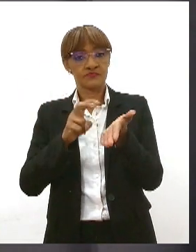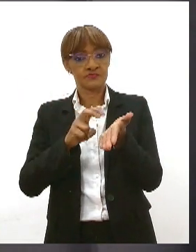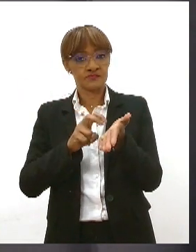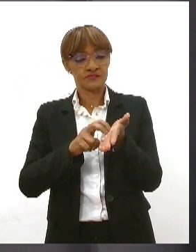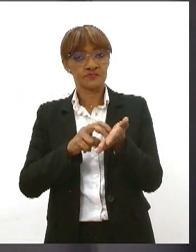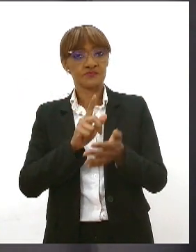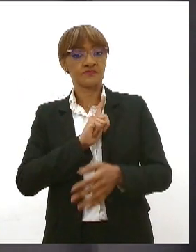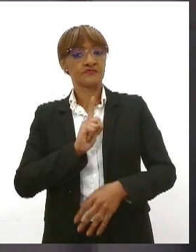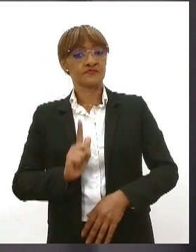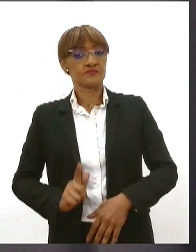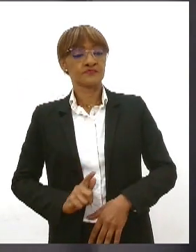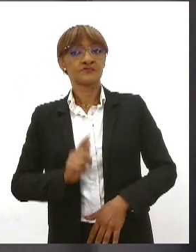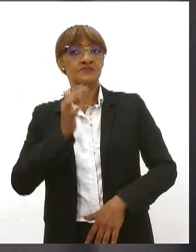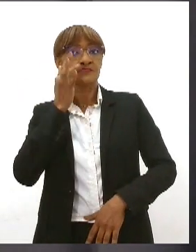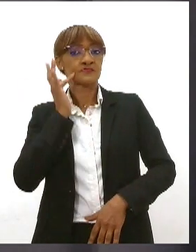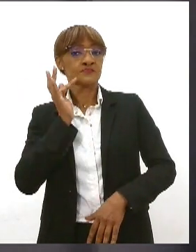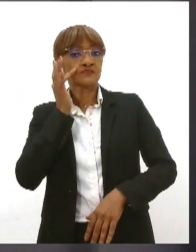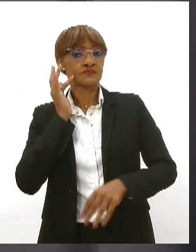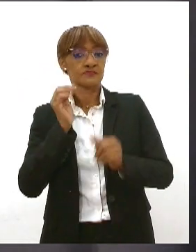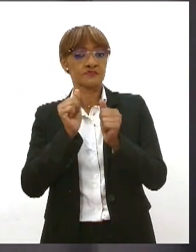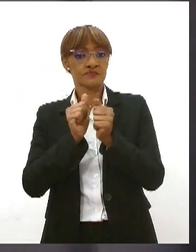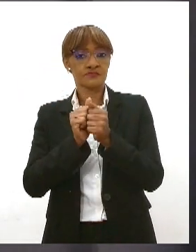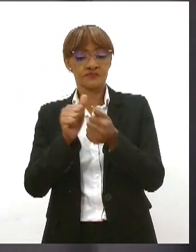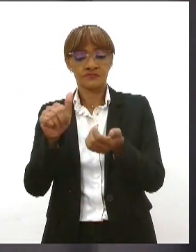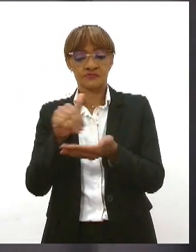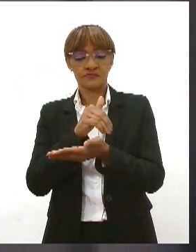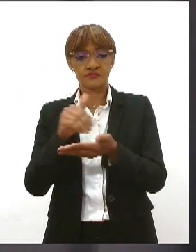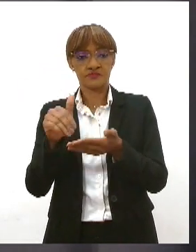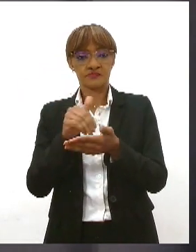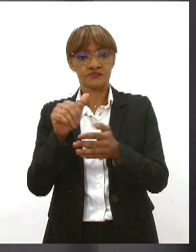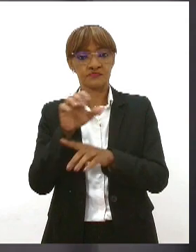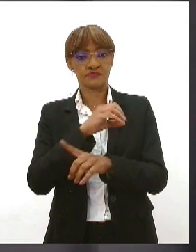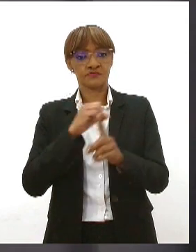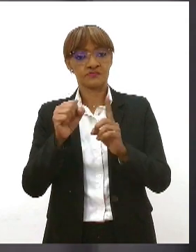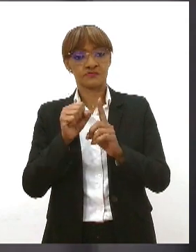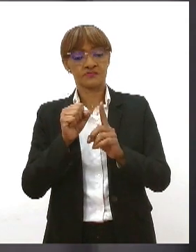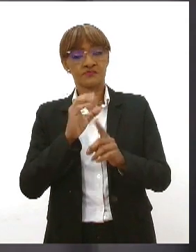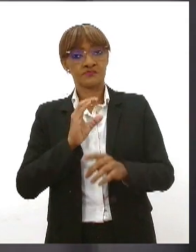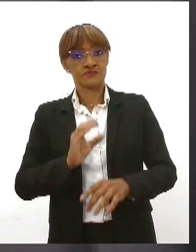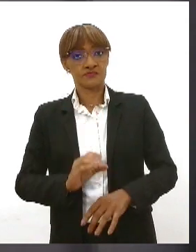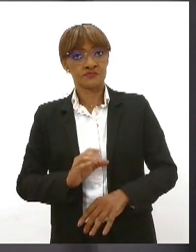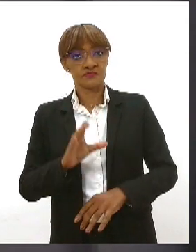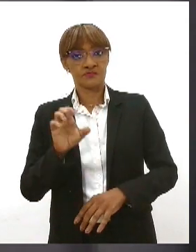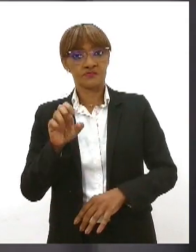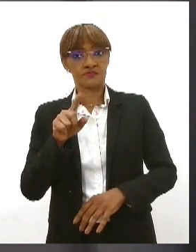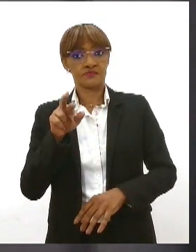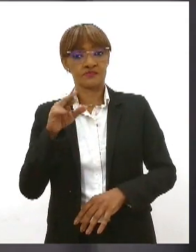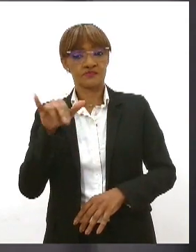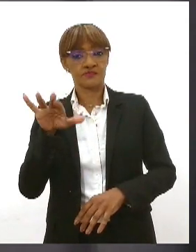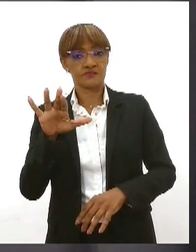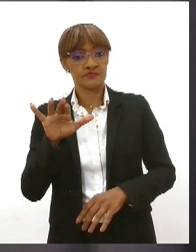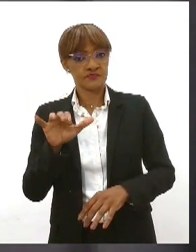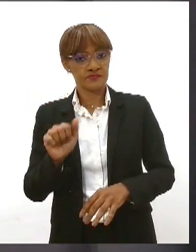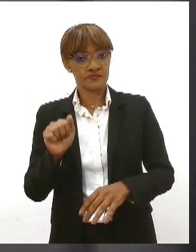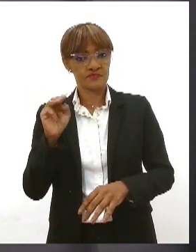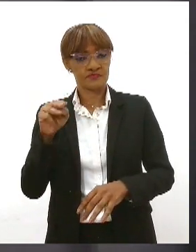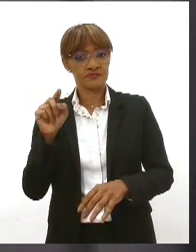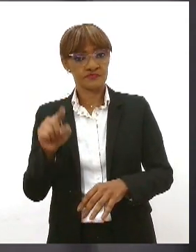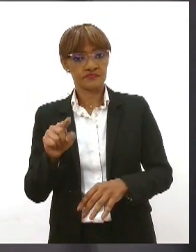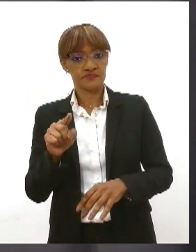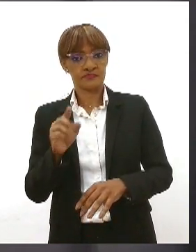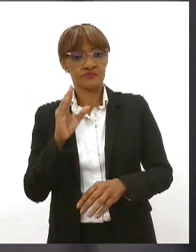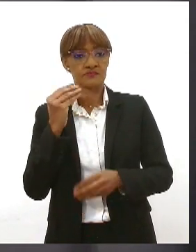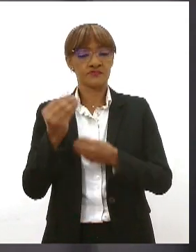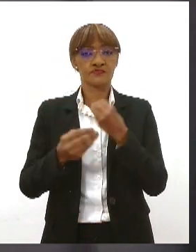a secretária de Estado da Assistência Social e Cidadania, Érica Mitidieri, deram início à campanha Destina Sergipe. O